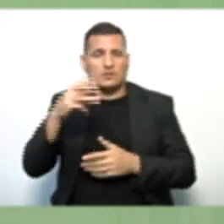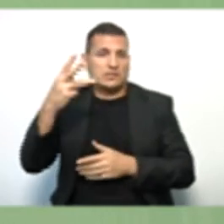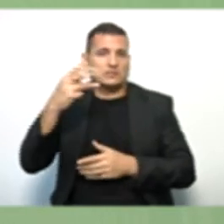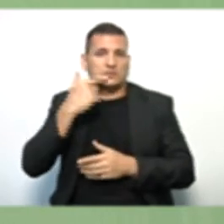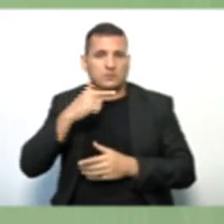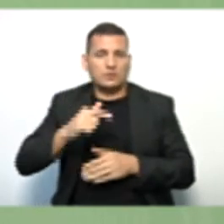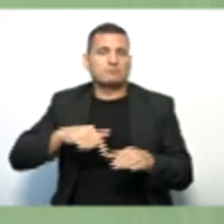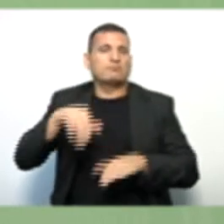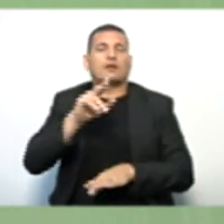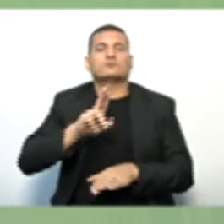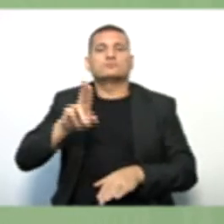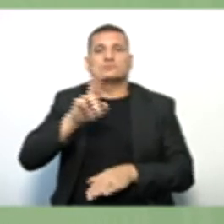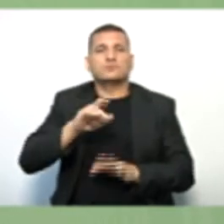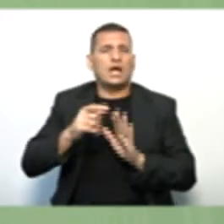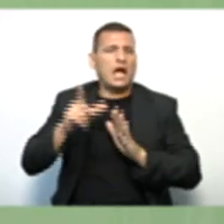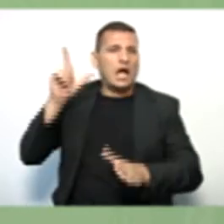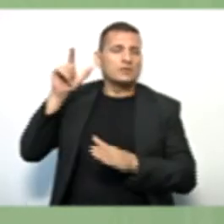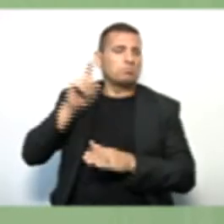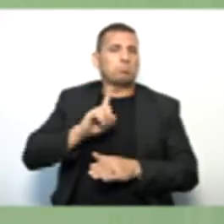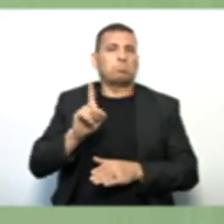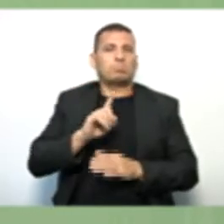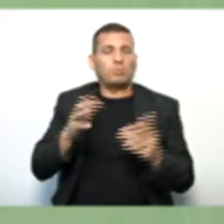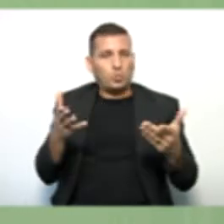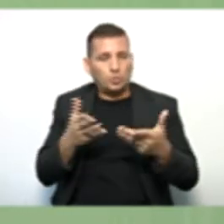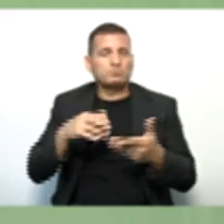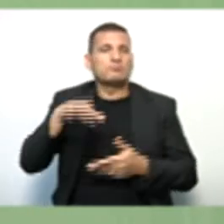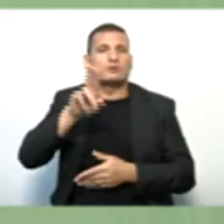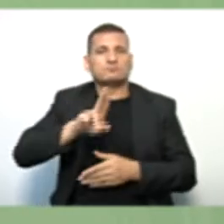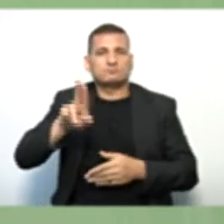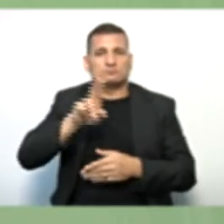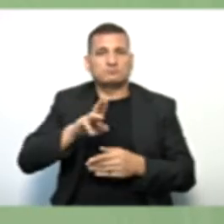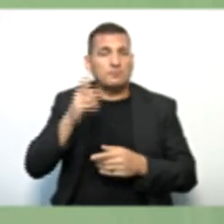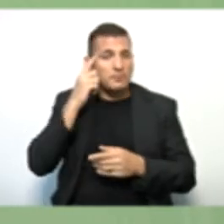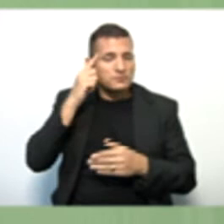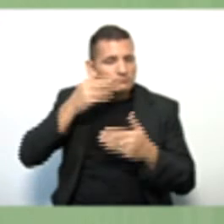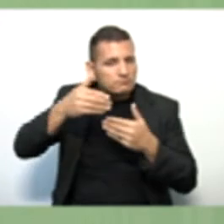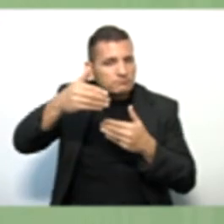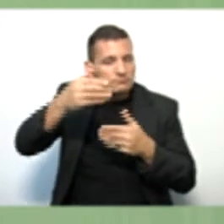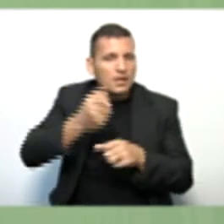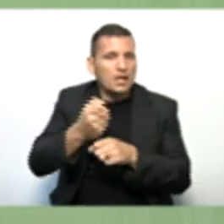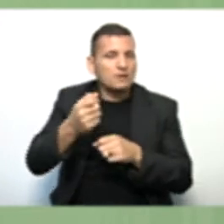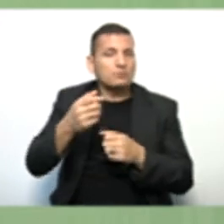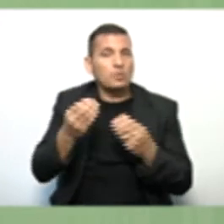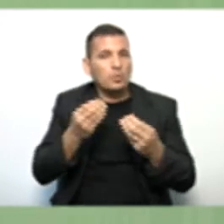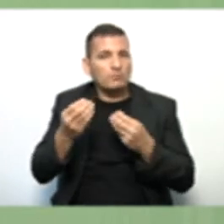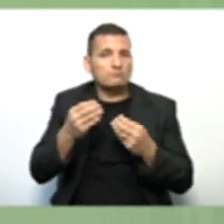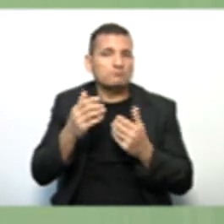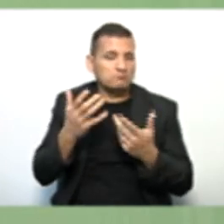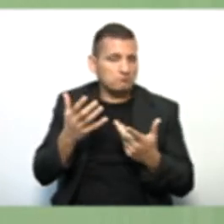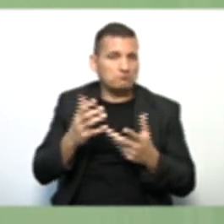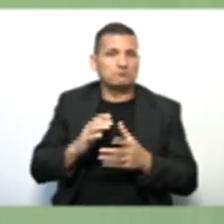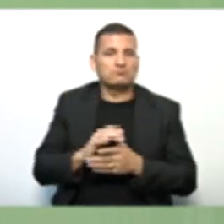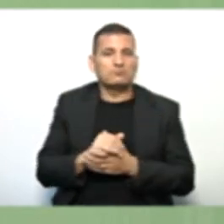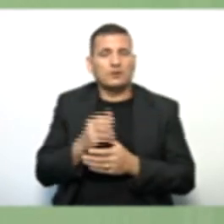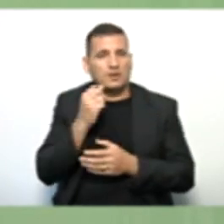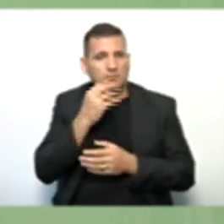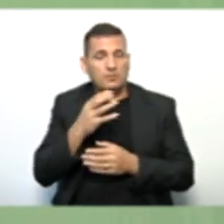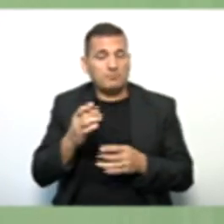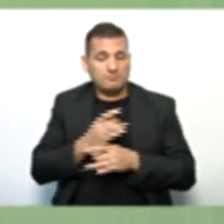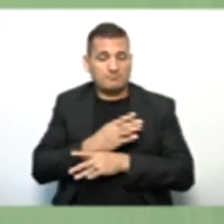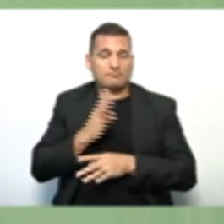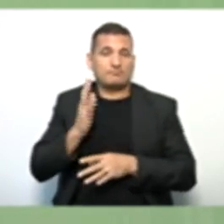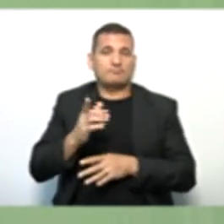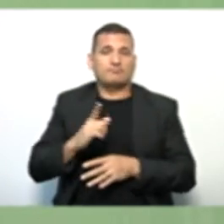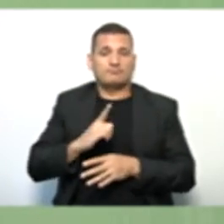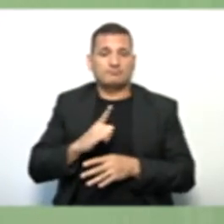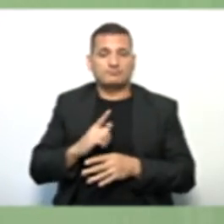mais utilizada, né? E antes não era tanto assim. Hoje já tá. Imagina daqui a uns anos, né? Como é que vai estar. Então, é bom que a gente já esteja preparado para